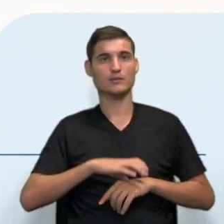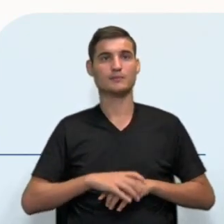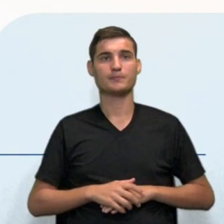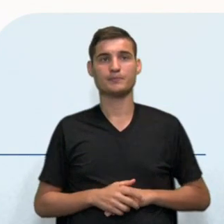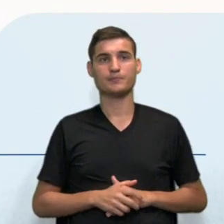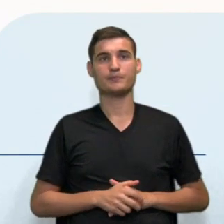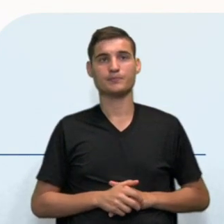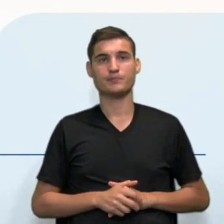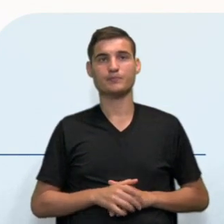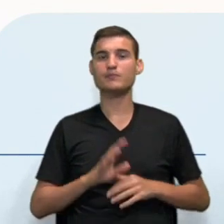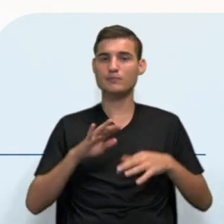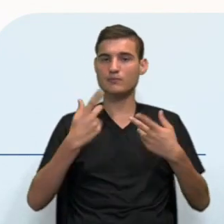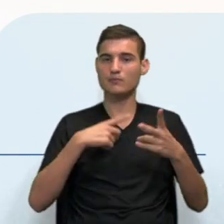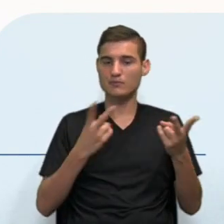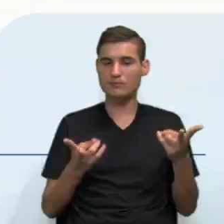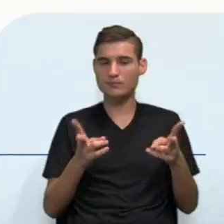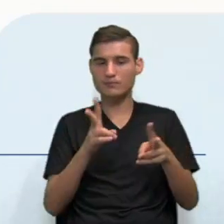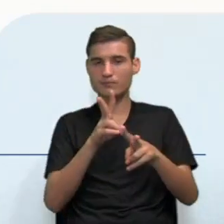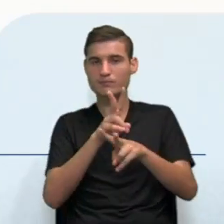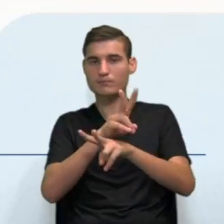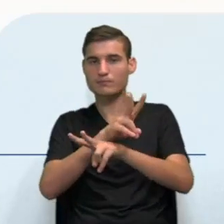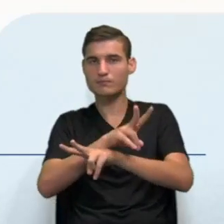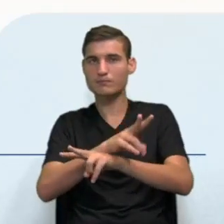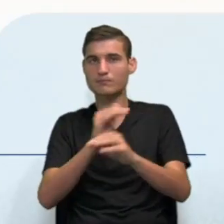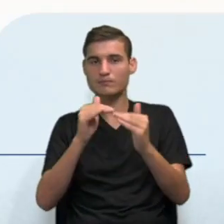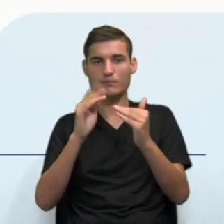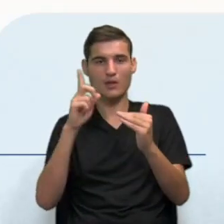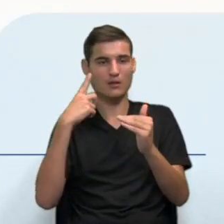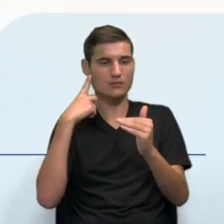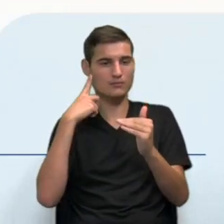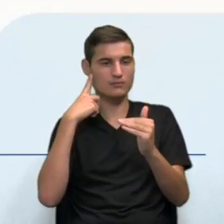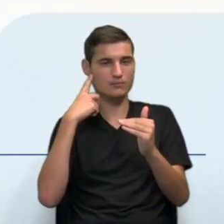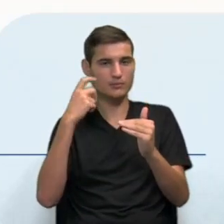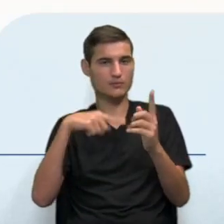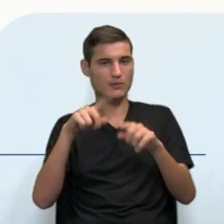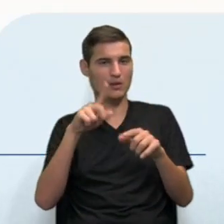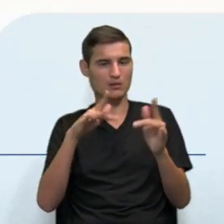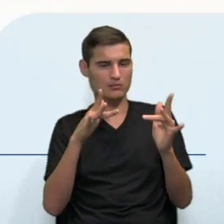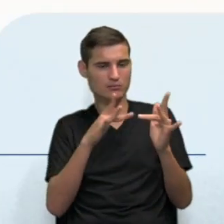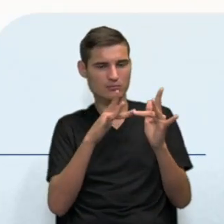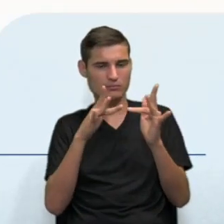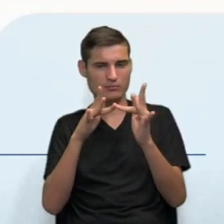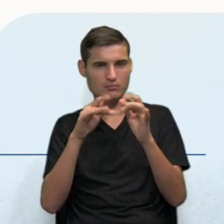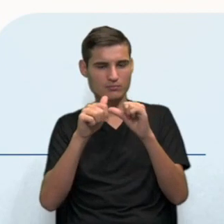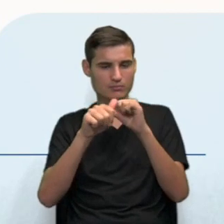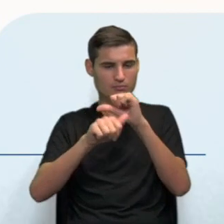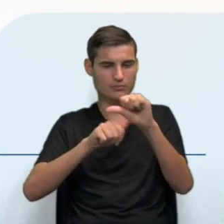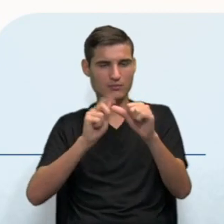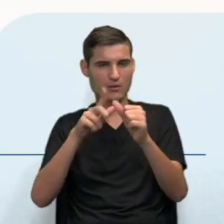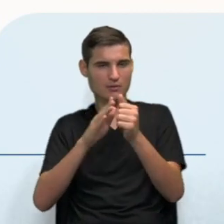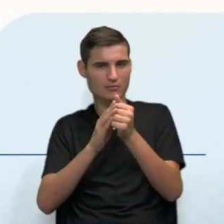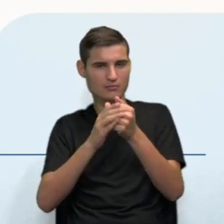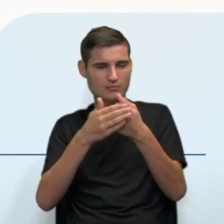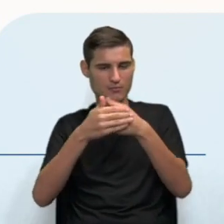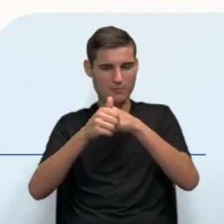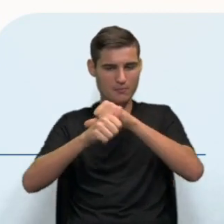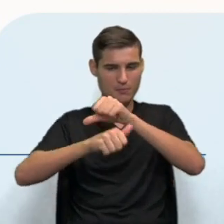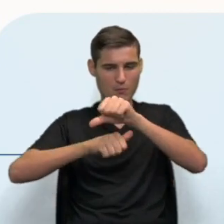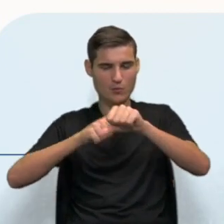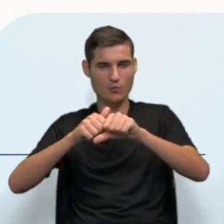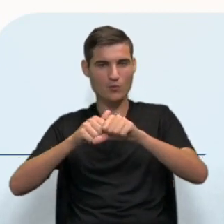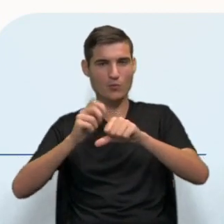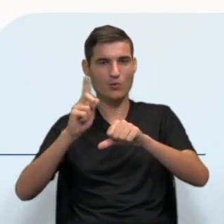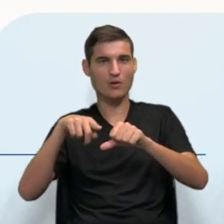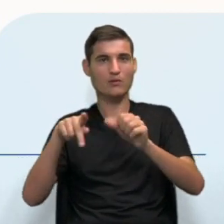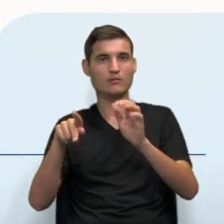a transmissão do sinal codificado. Então, o que eu estou falando, a minha mensagem foi codificada na língua portuguesa, está sendo transmitida